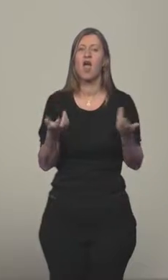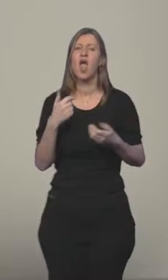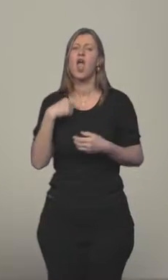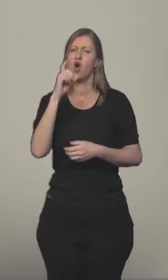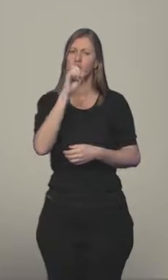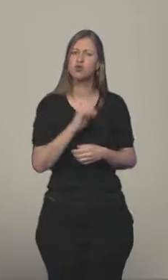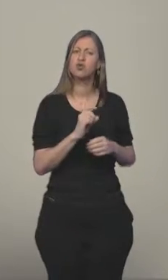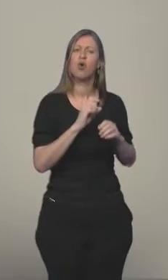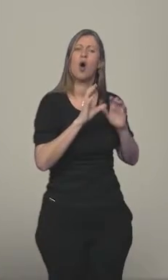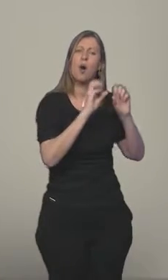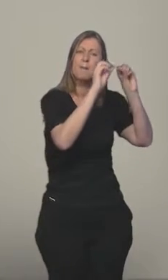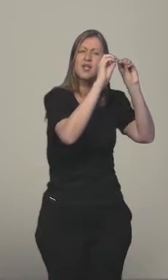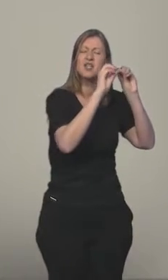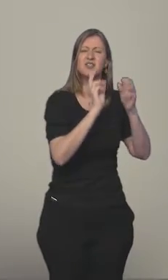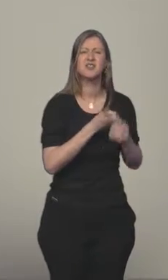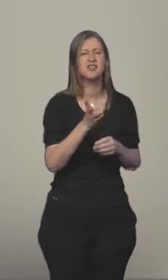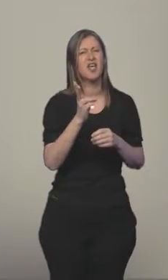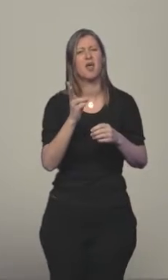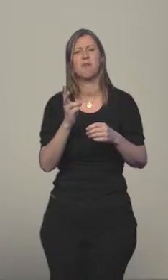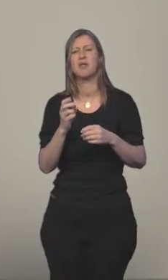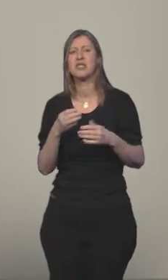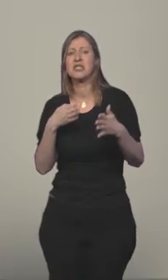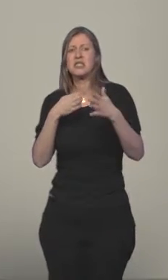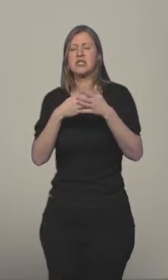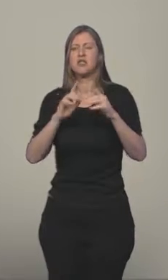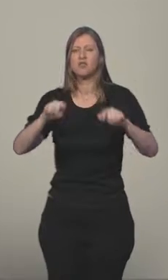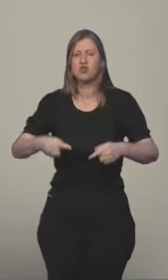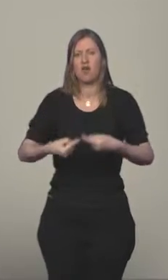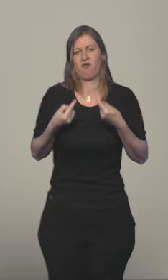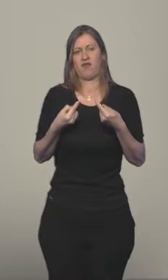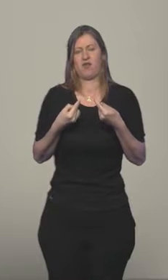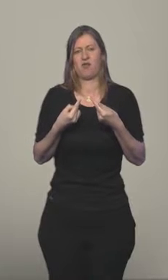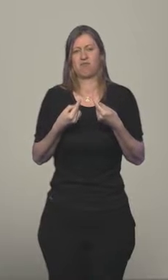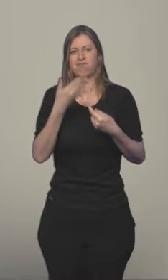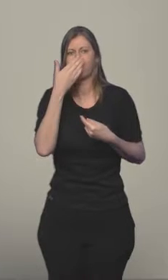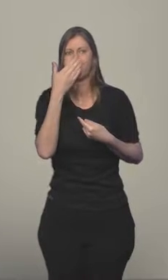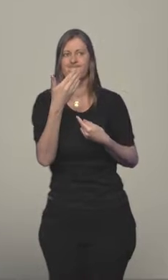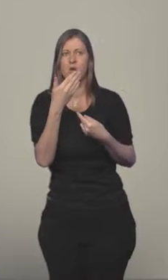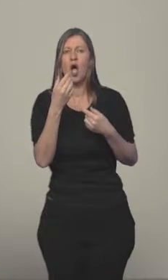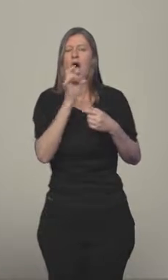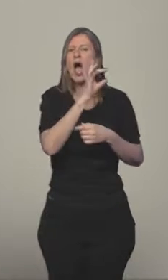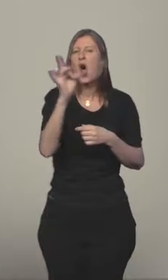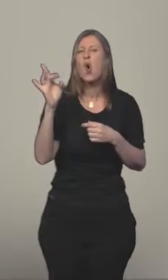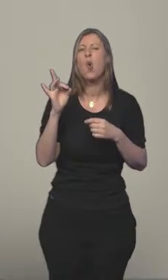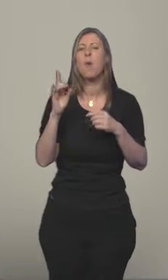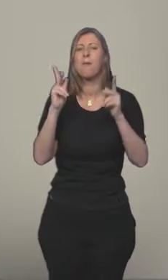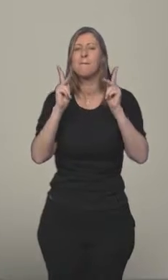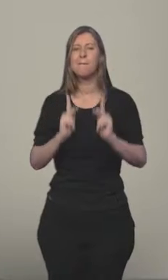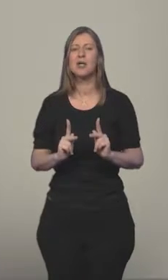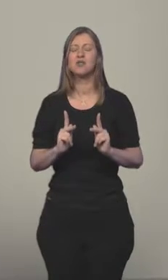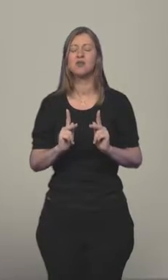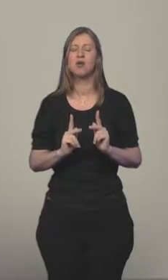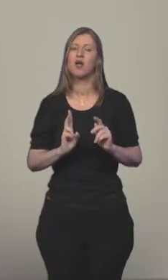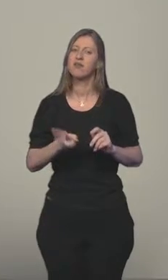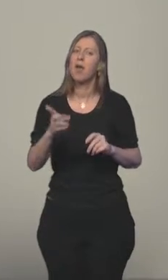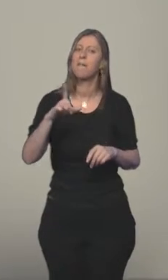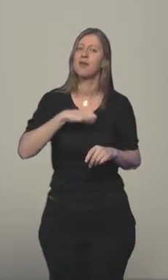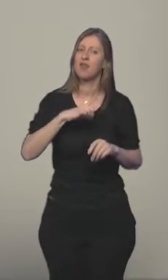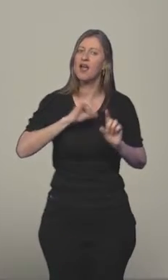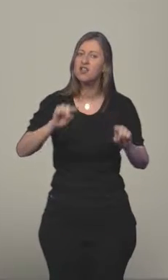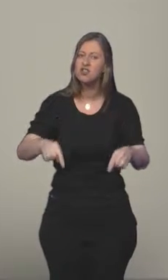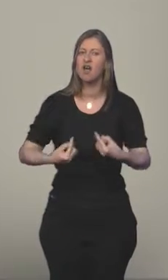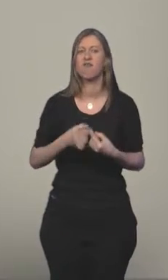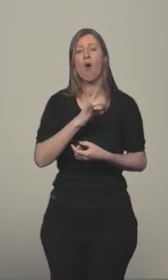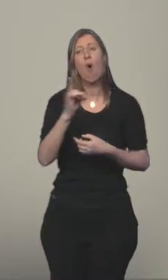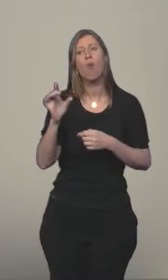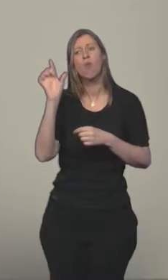alpinista, eu vivo enfrentando desafios, eu acho que todas as pessoas também têm os seus desafios, alguns maiores, alguns menores, e como a